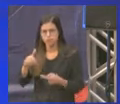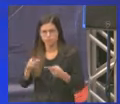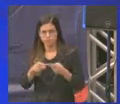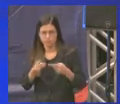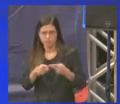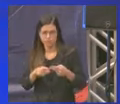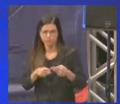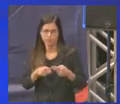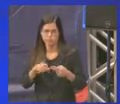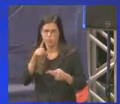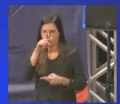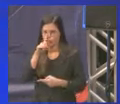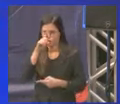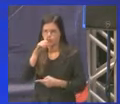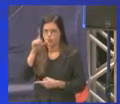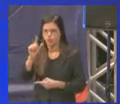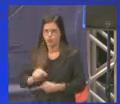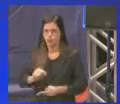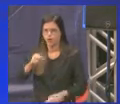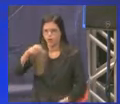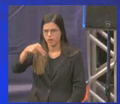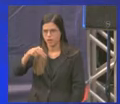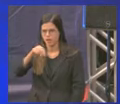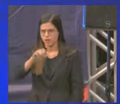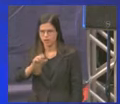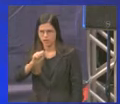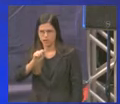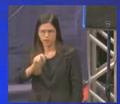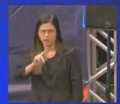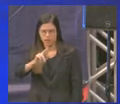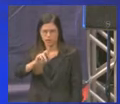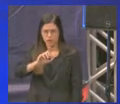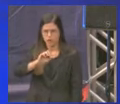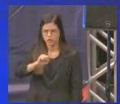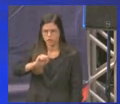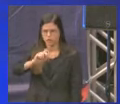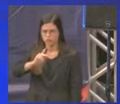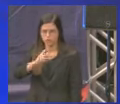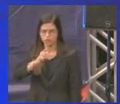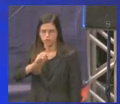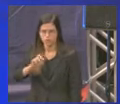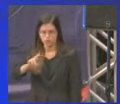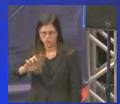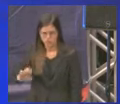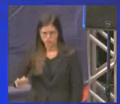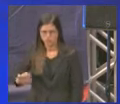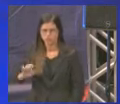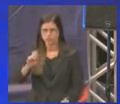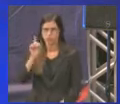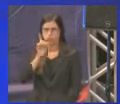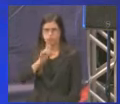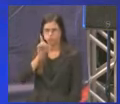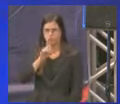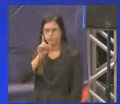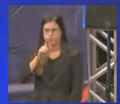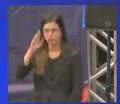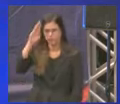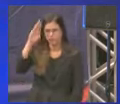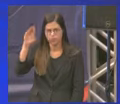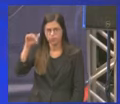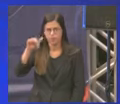mais baixo. É o chamado nearshore, é um offshore perto. Tá? Que para os Estados Unidos é principalmente a América